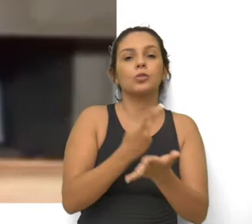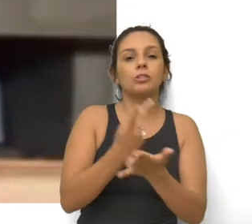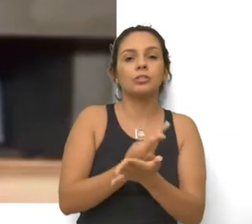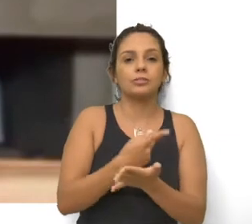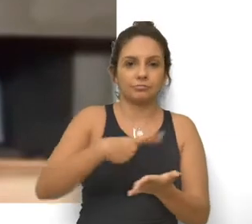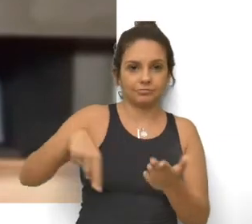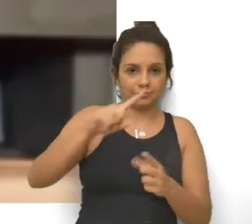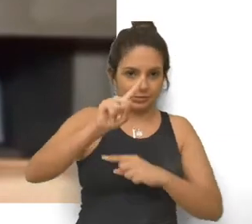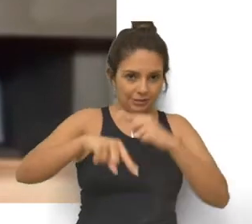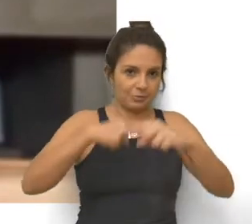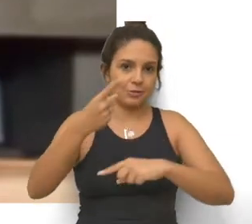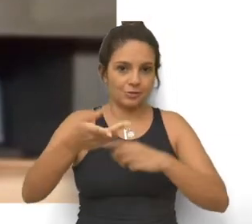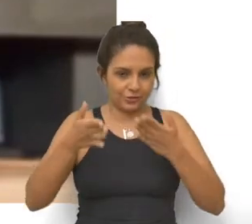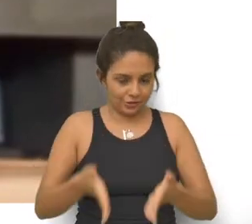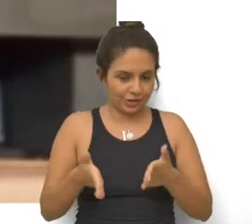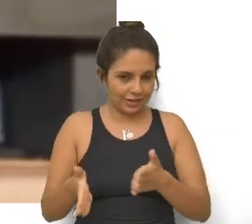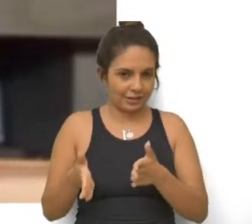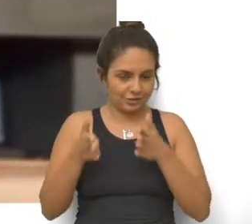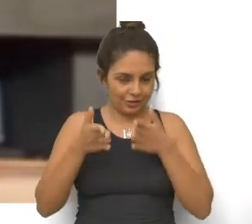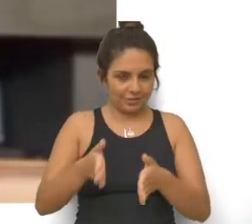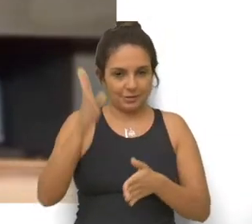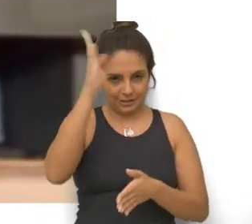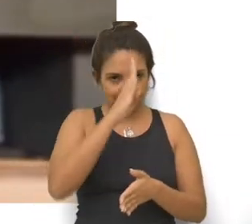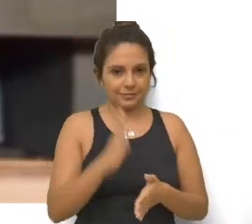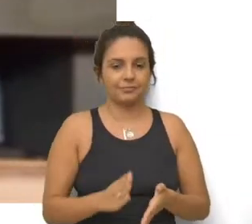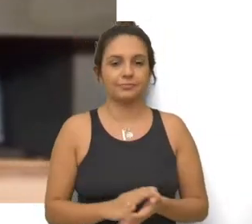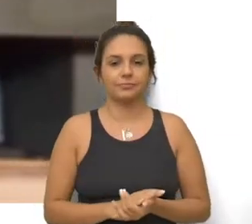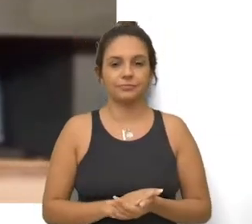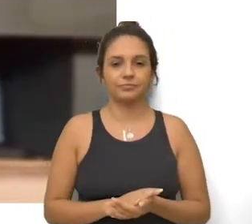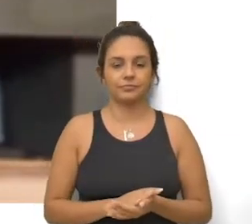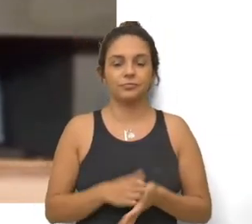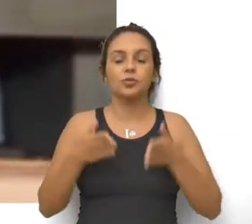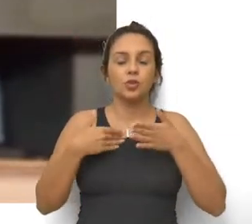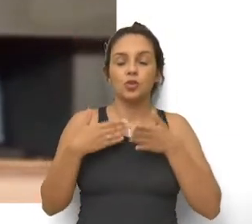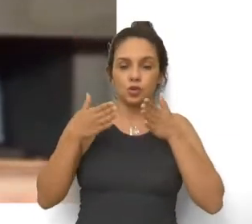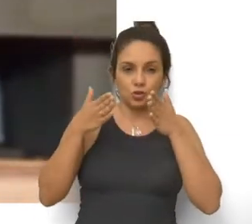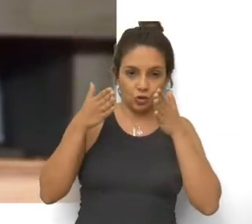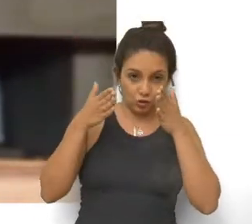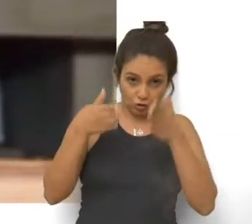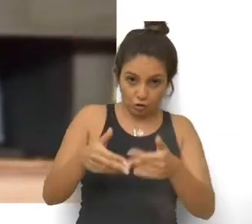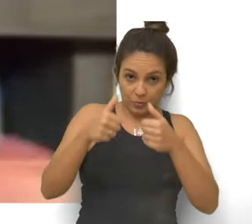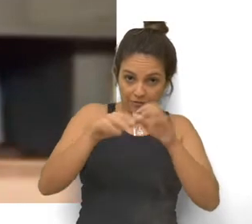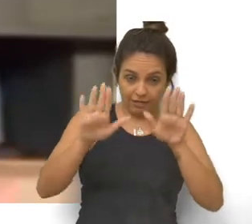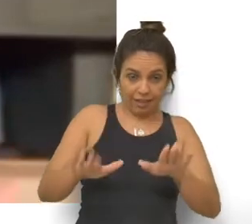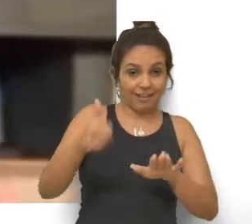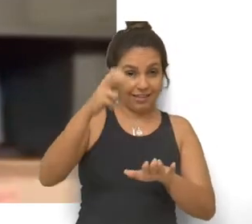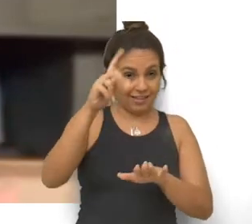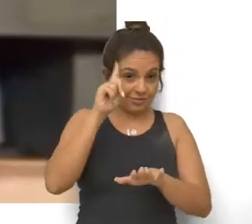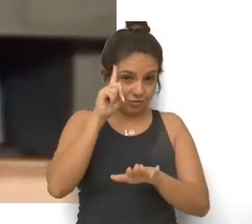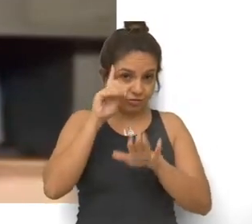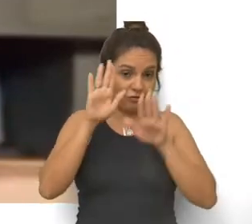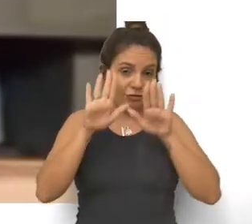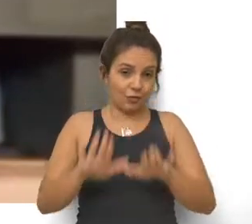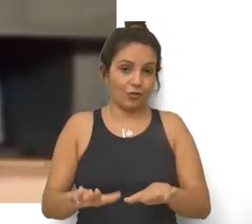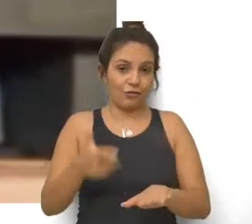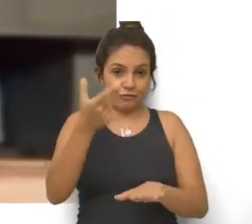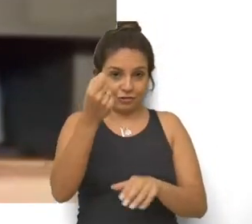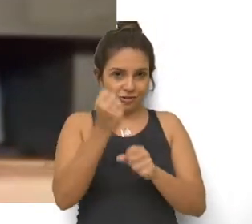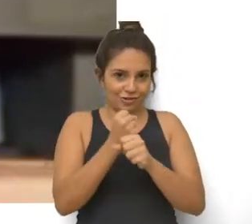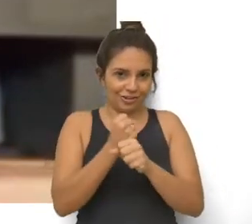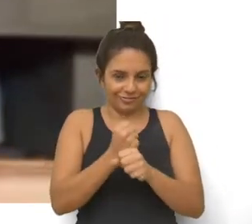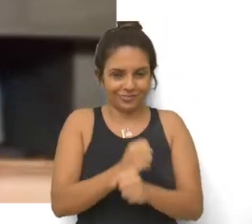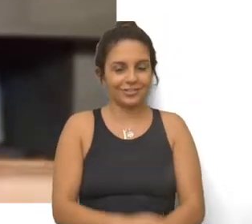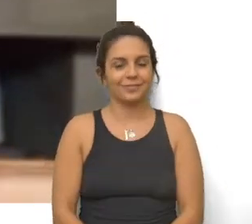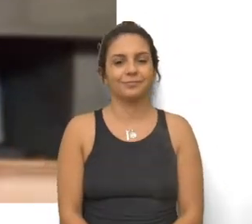se sucederam à chegada dela no Brasil. Porque, na verdade, ela chegou aqui para ficar 15 dias e ficou 20